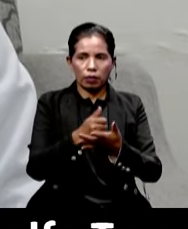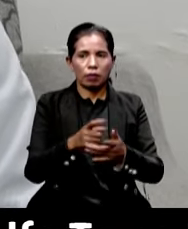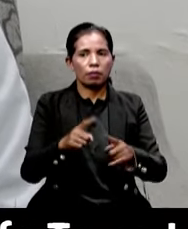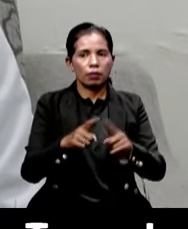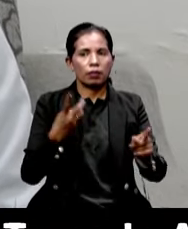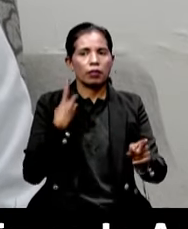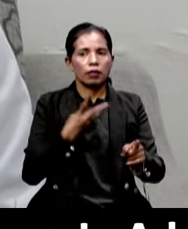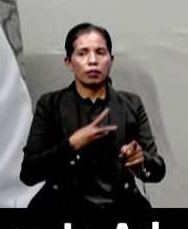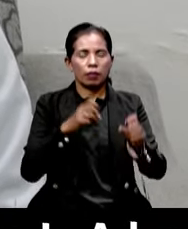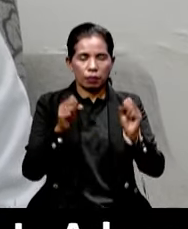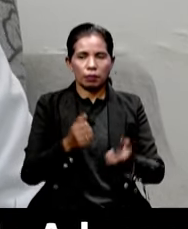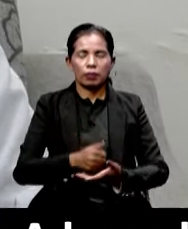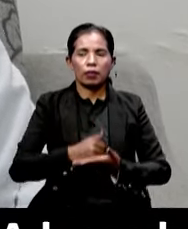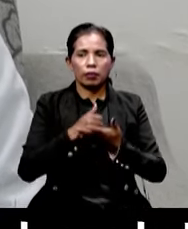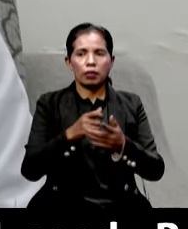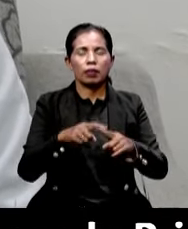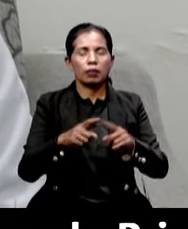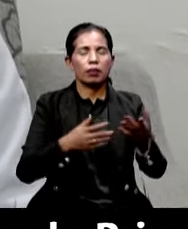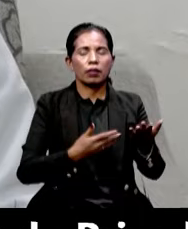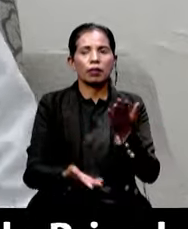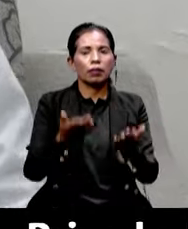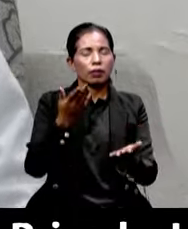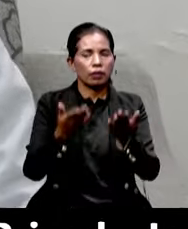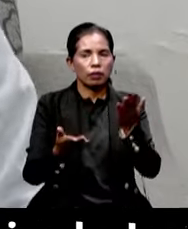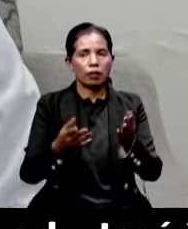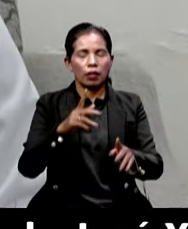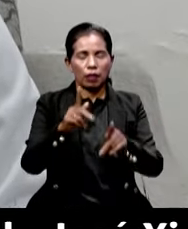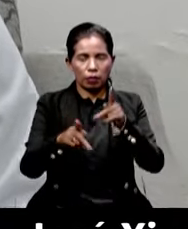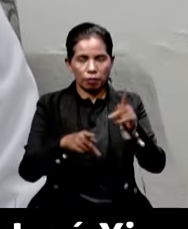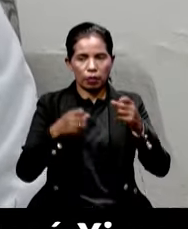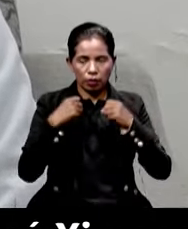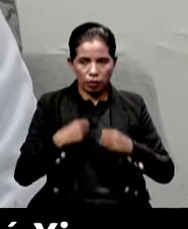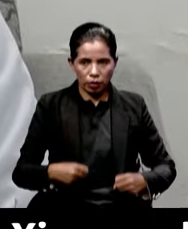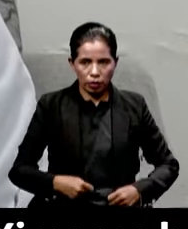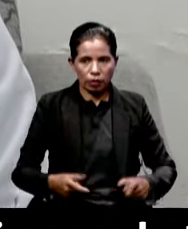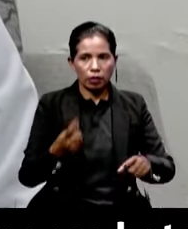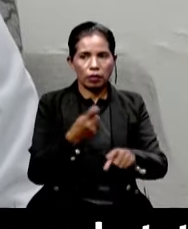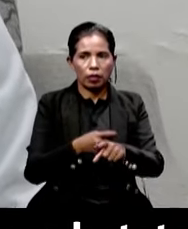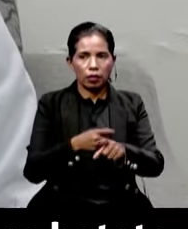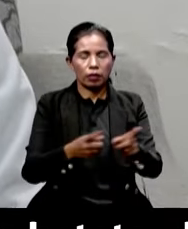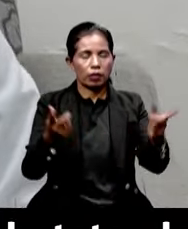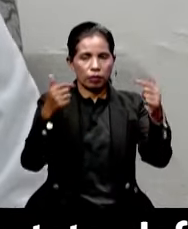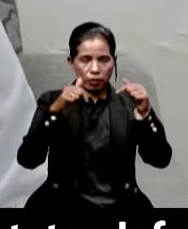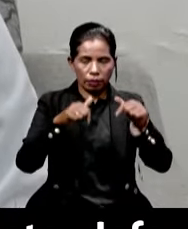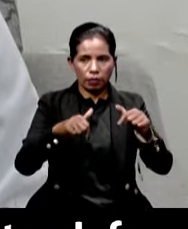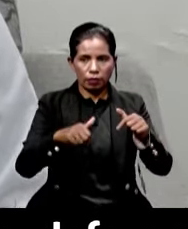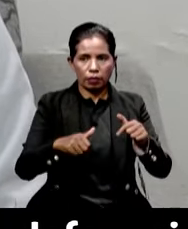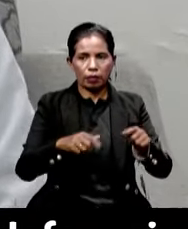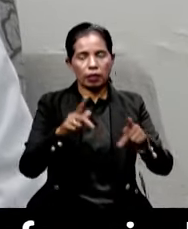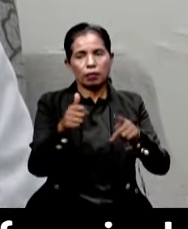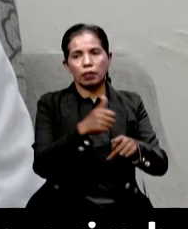bem estamos bela salva depende da ninha gravidade nem bem magnia mai tempo nem bem magnia mai e a